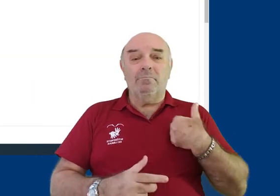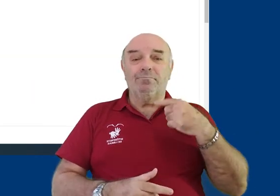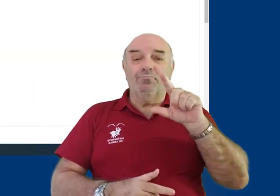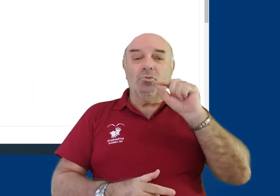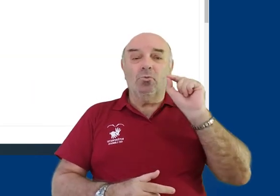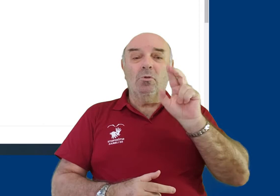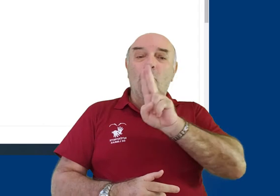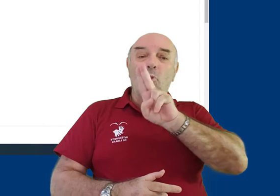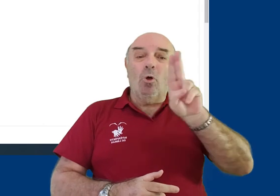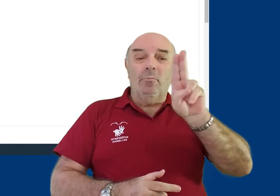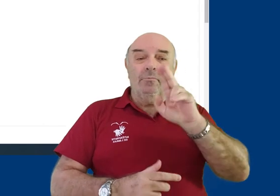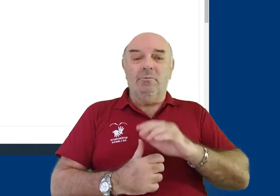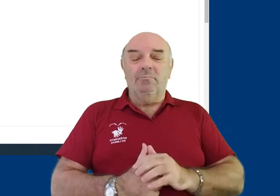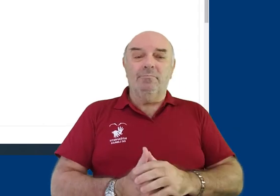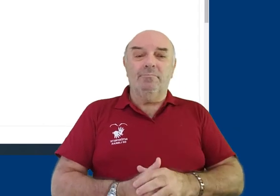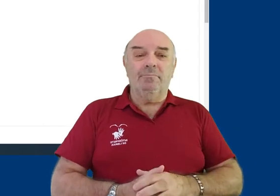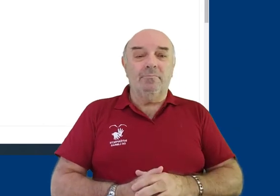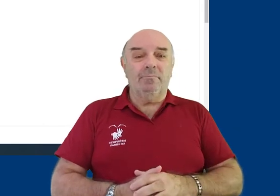Devemos escolher um nome.